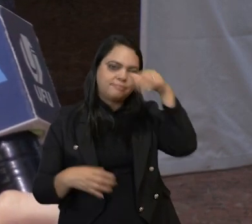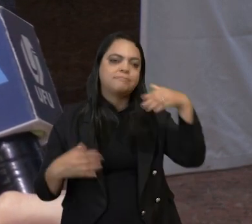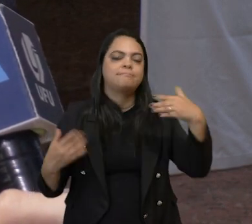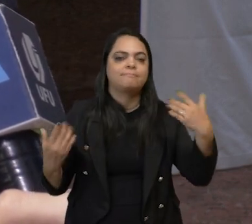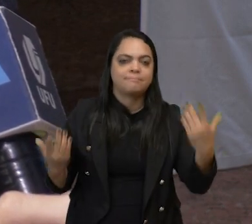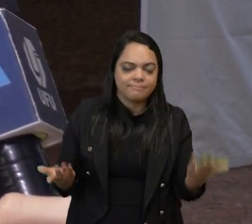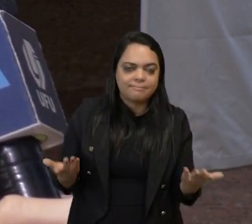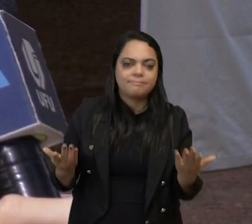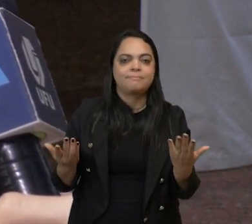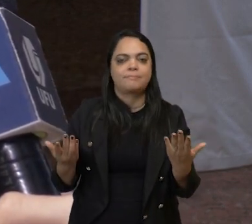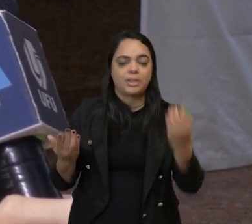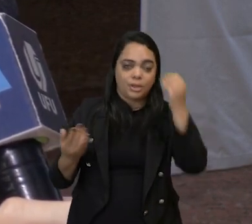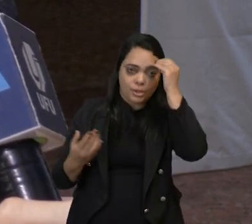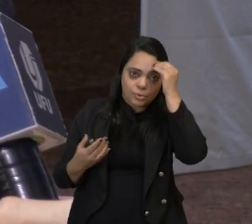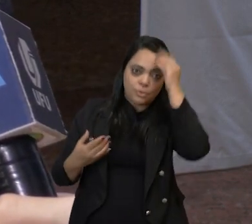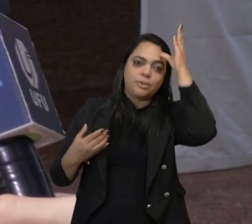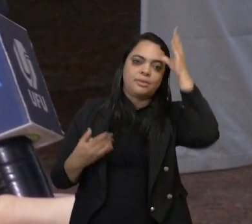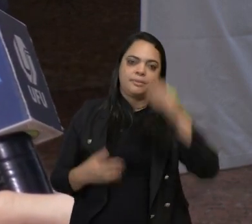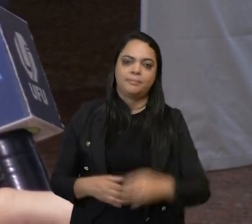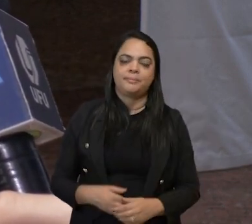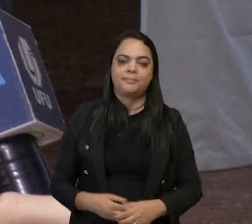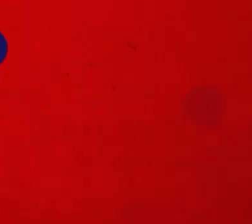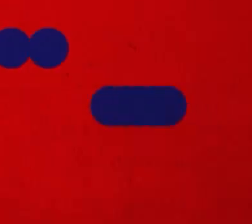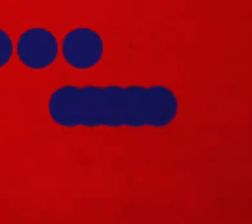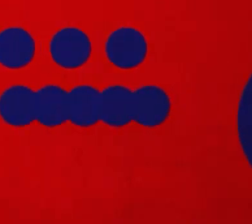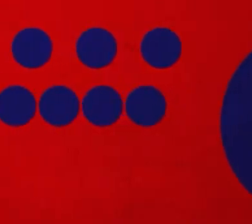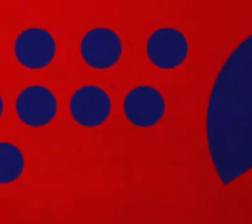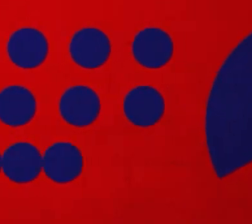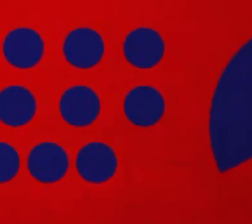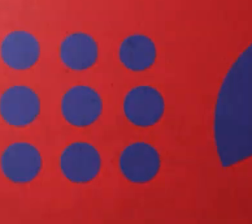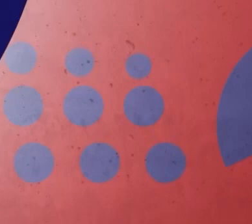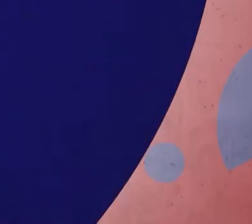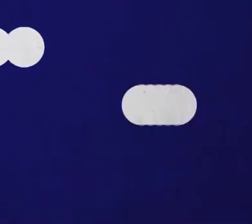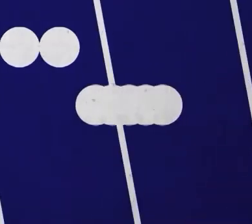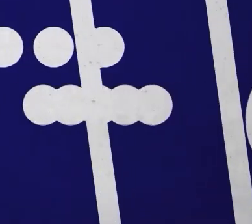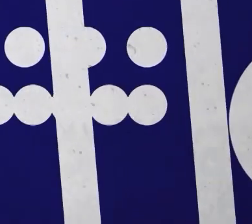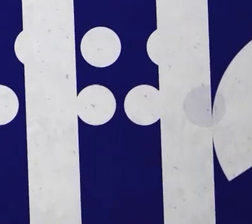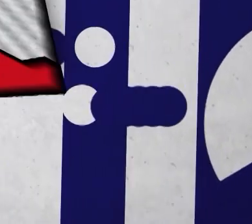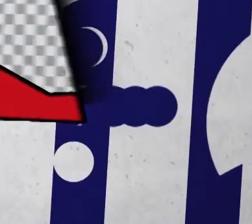aprendizado na produção de conhecimento como tudo